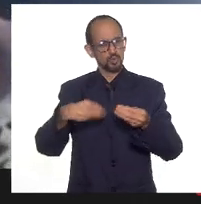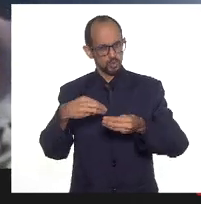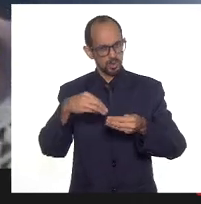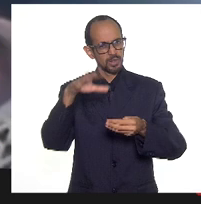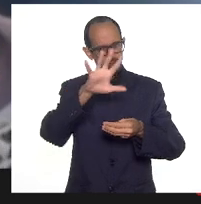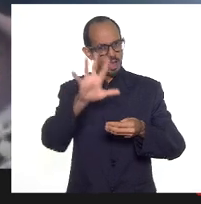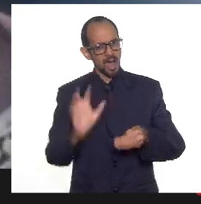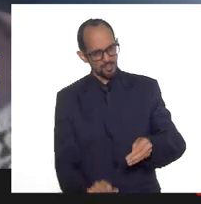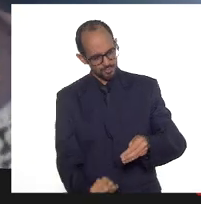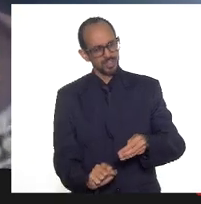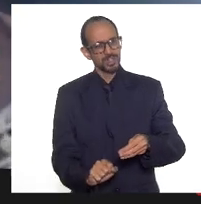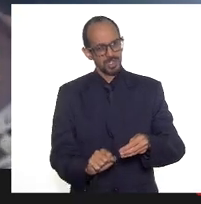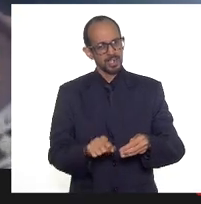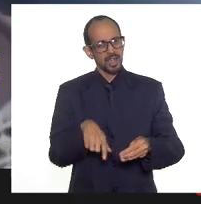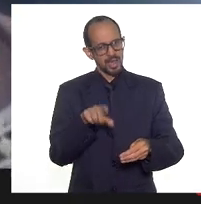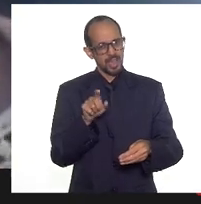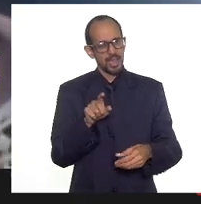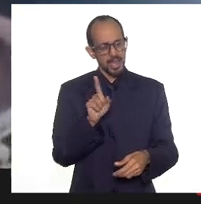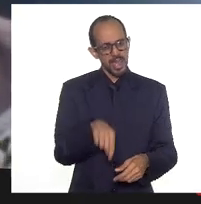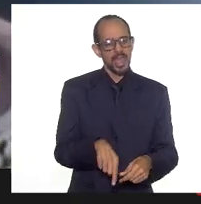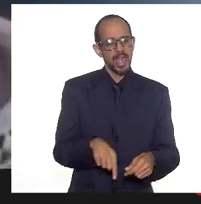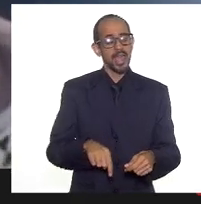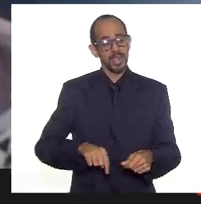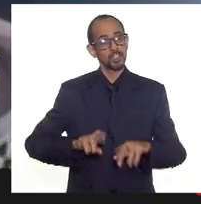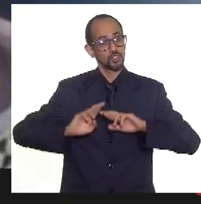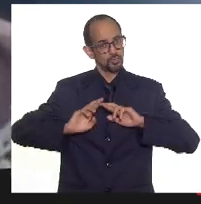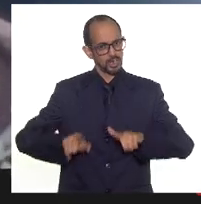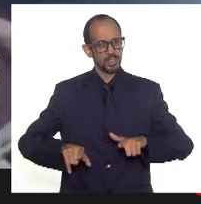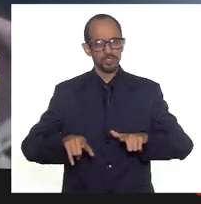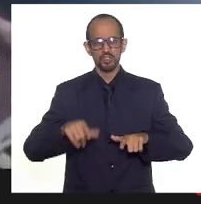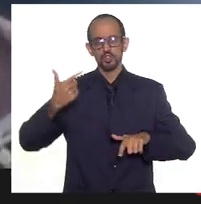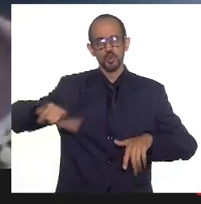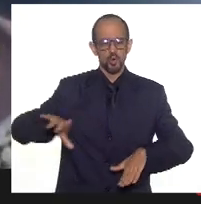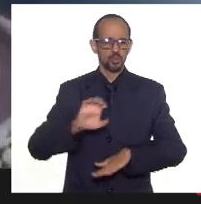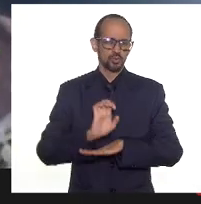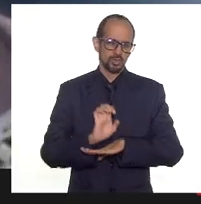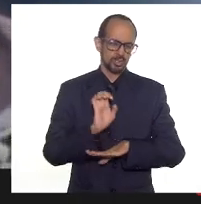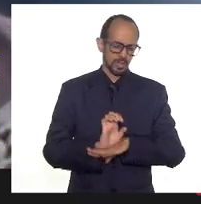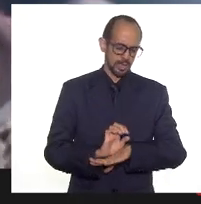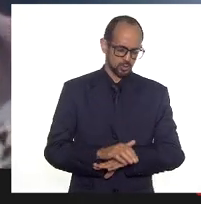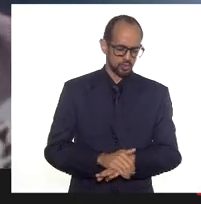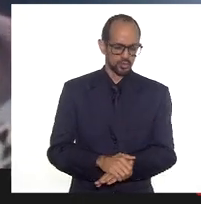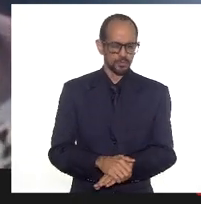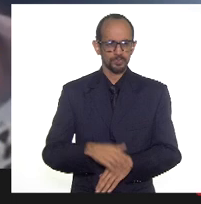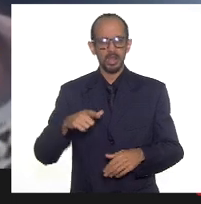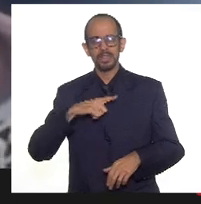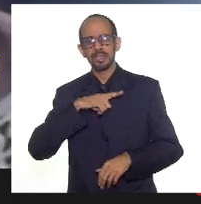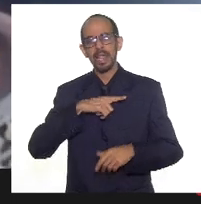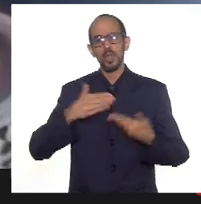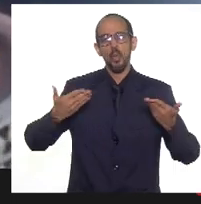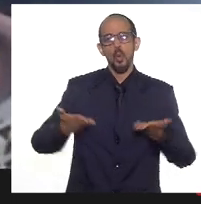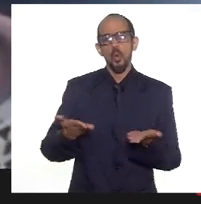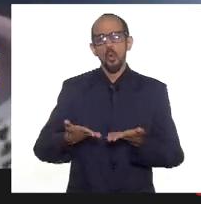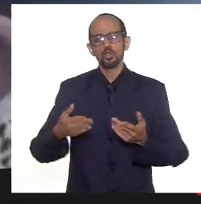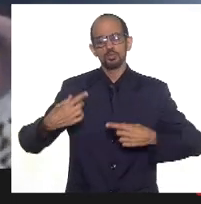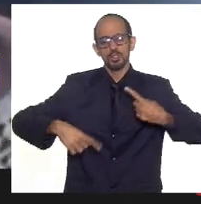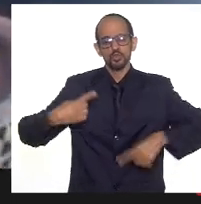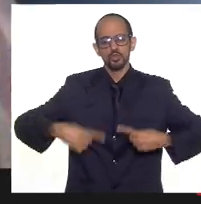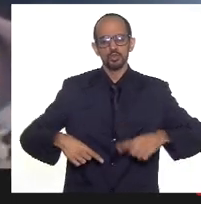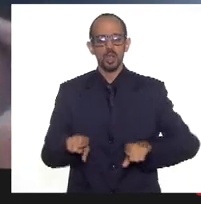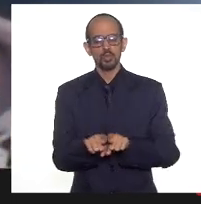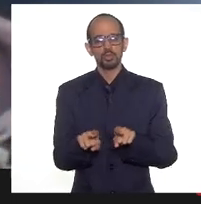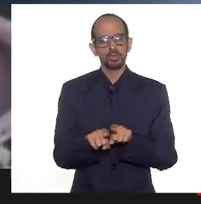de matriz africana, o que é bastante diferente, por exemplo, de outros estados, né? Existe hoje uma discussão sobre um dia